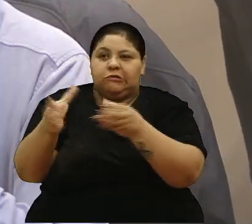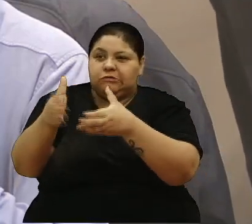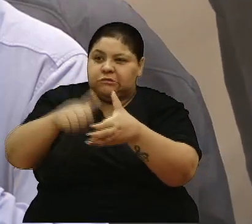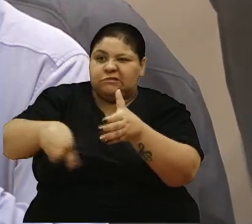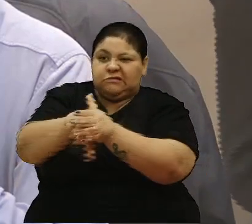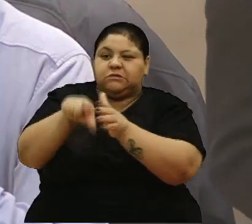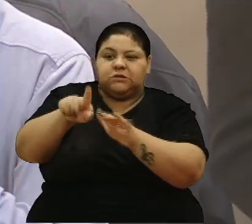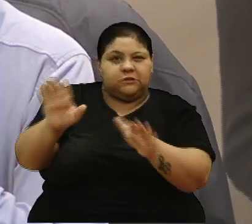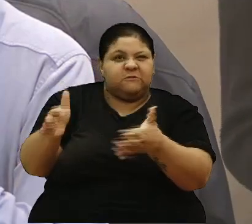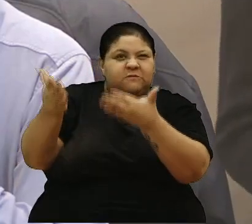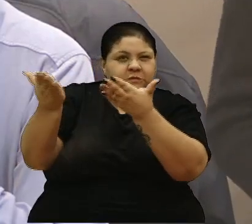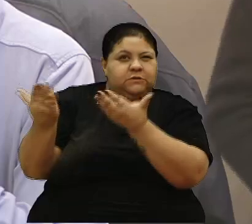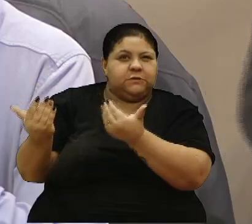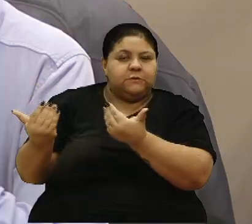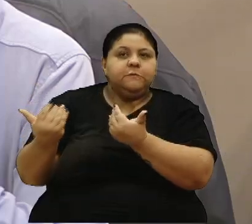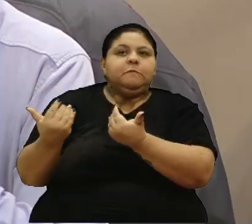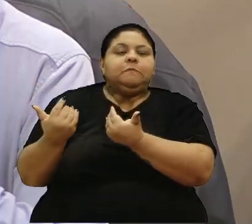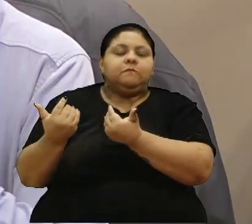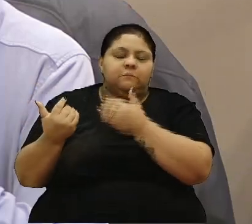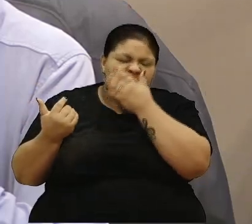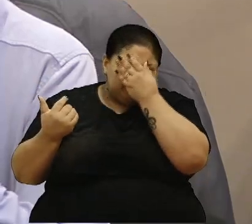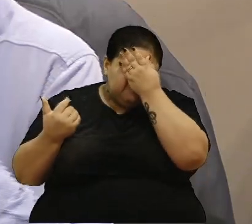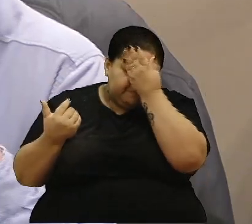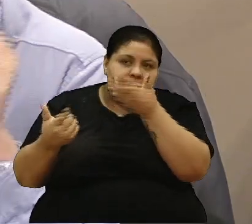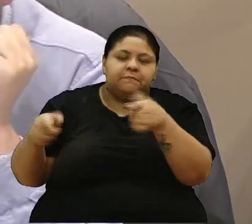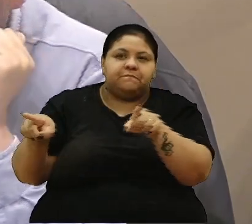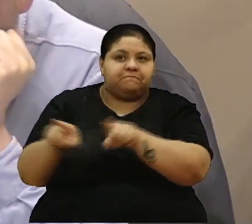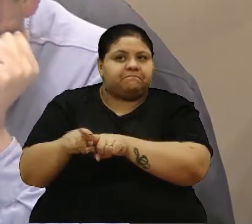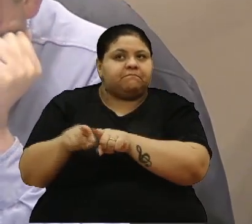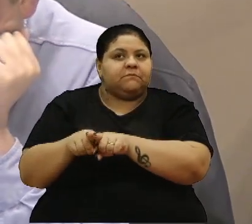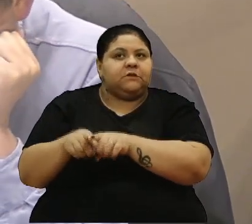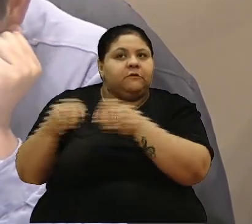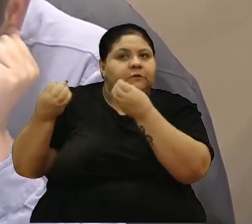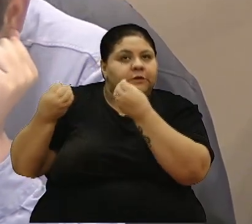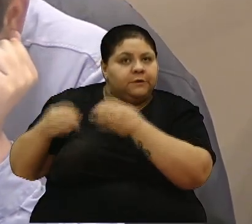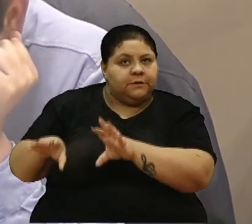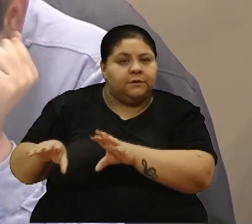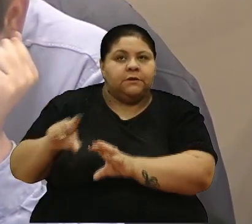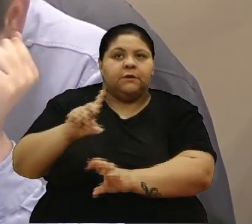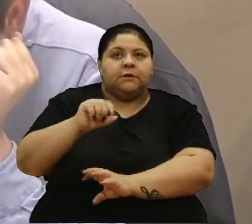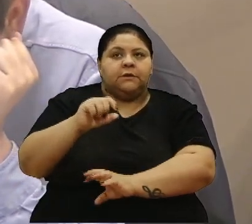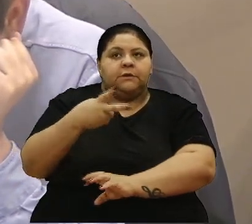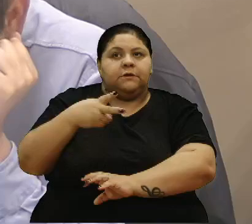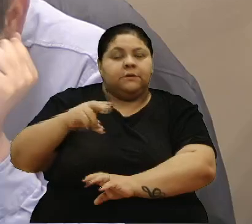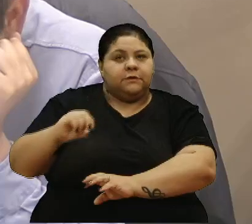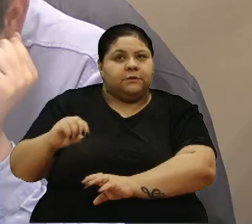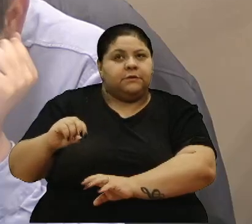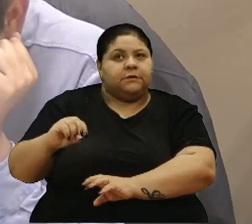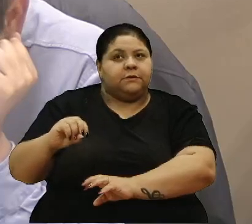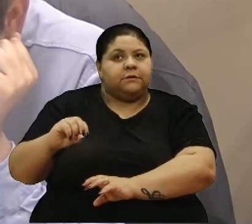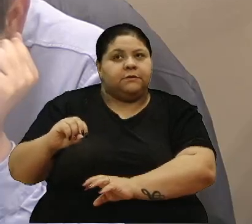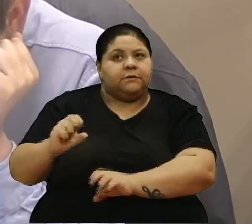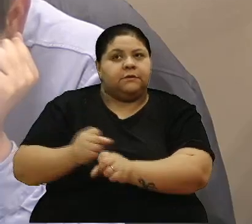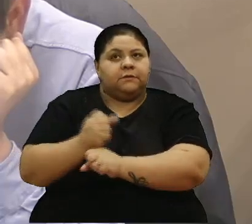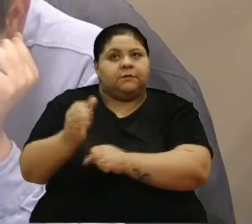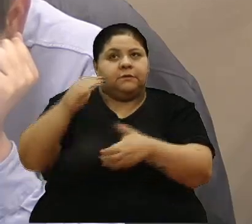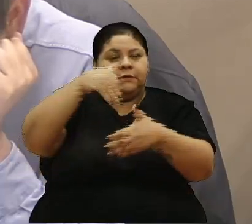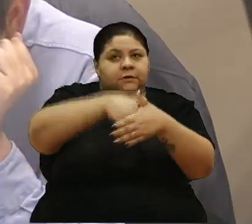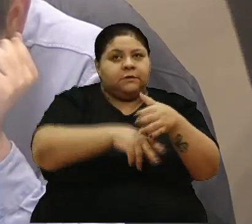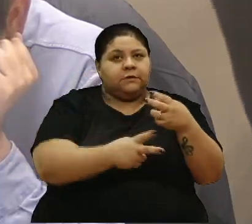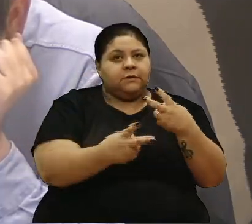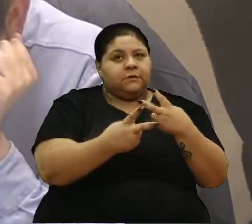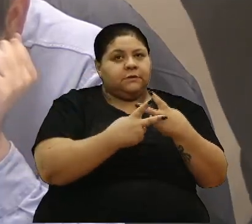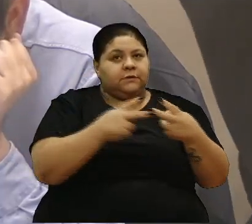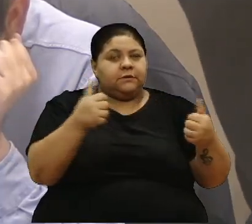estimula os jovens aí para o mundo do crime muitas vezes, ela vai se ferrar, acabar 10, 20 anos, né, dentro de uma cela